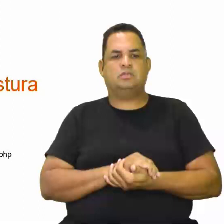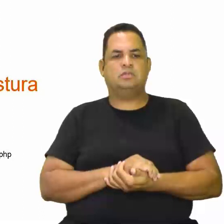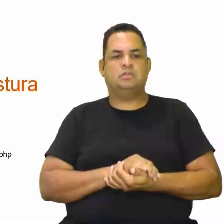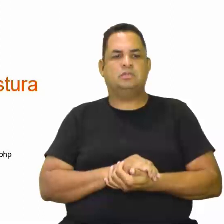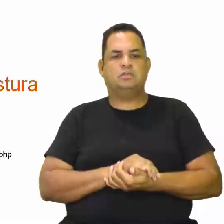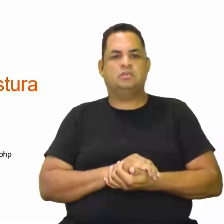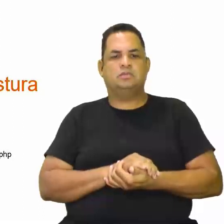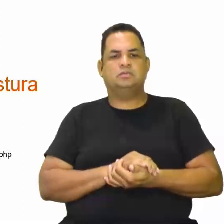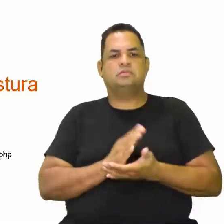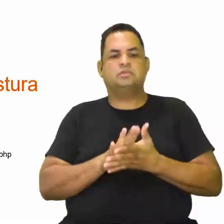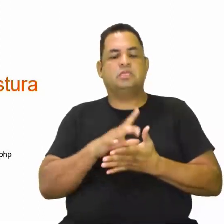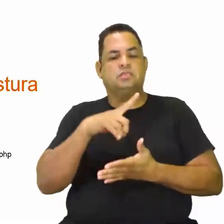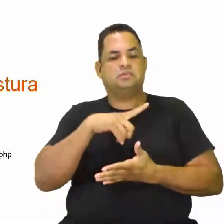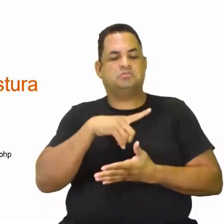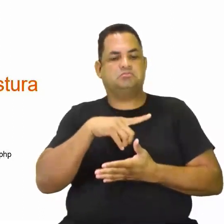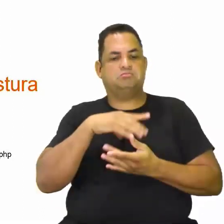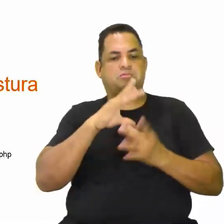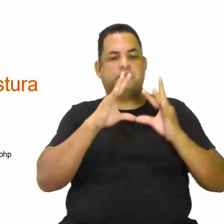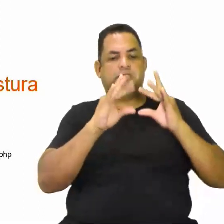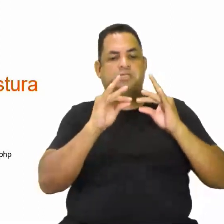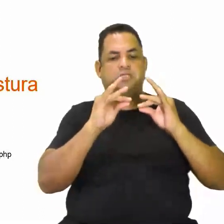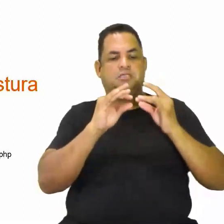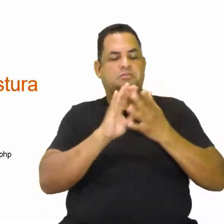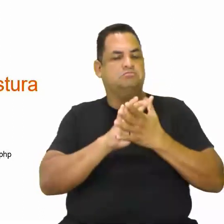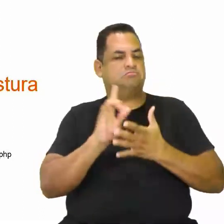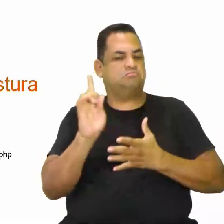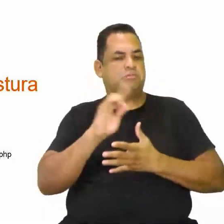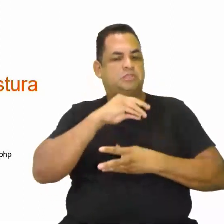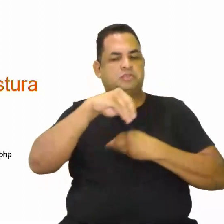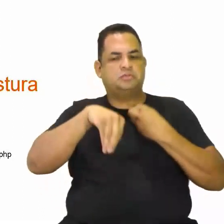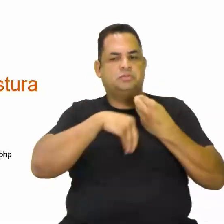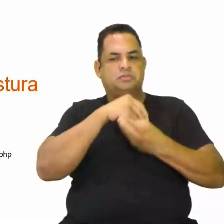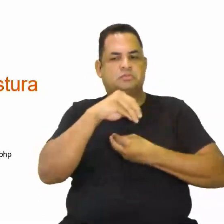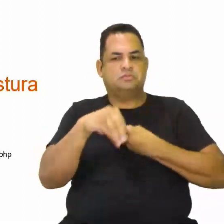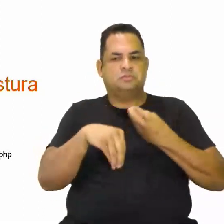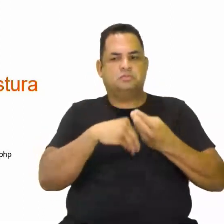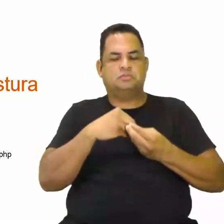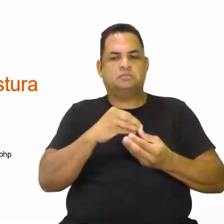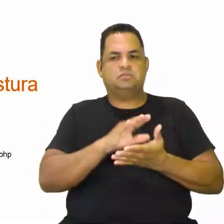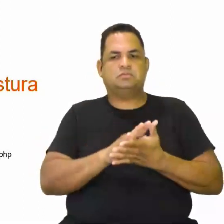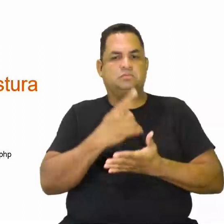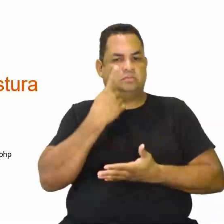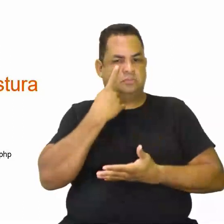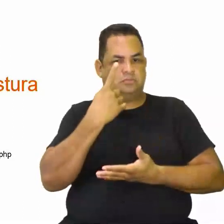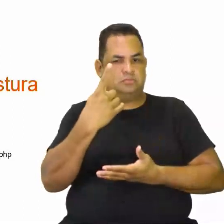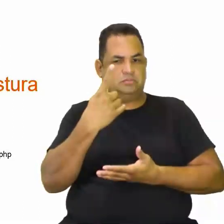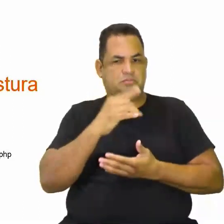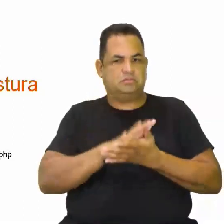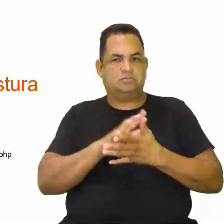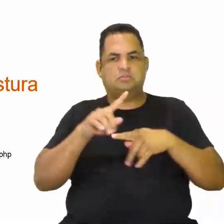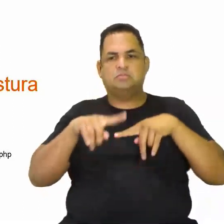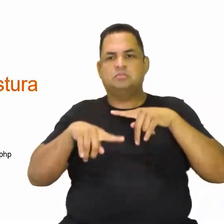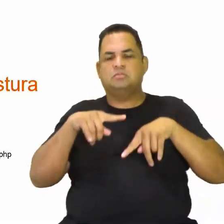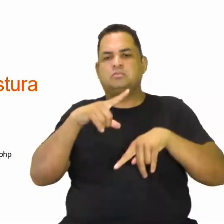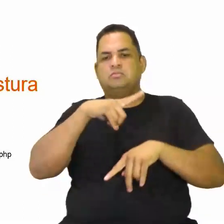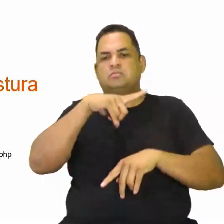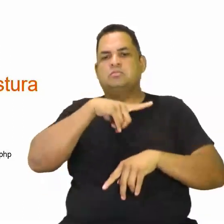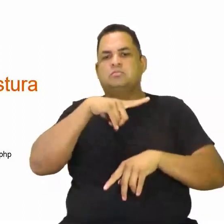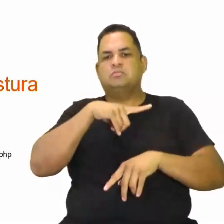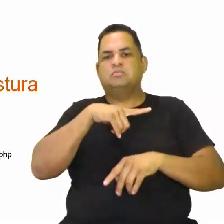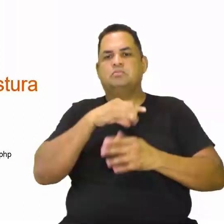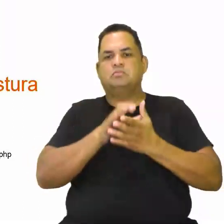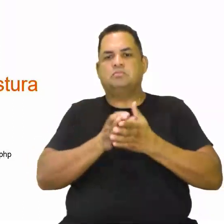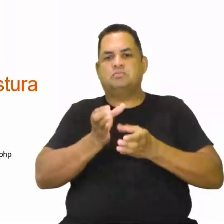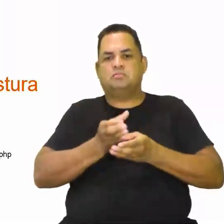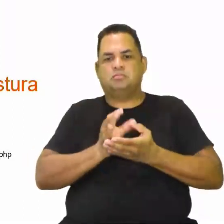líquidos immiscíveis. Se você, meu caro aluno, observar nesse instrumento, nós temos aqui um